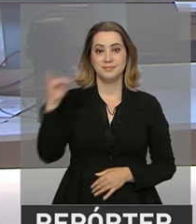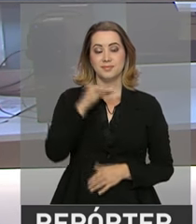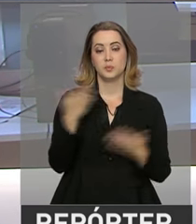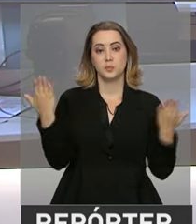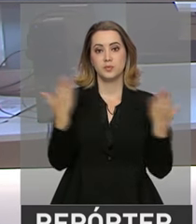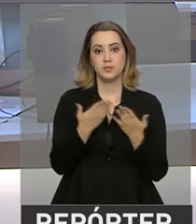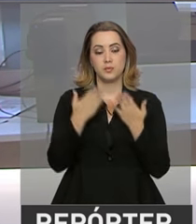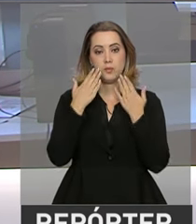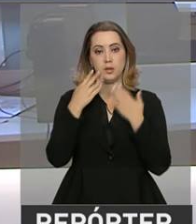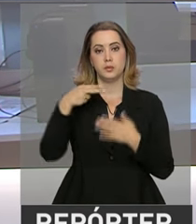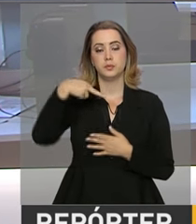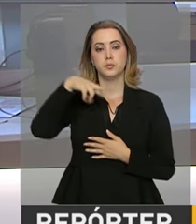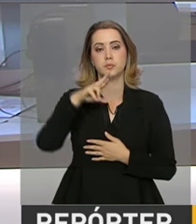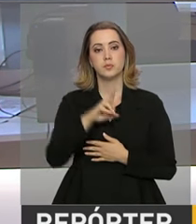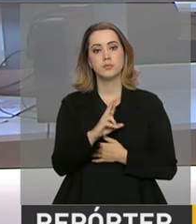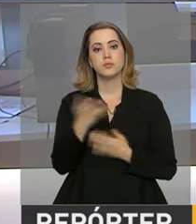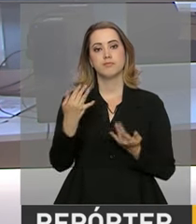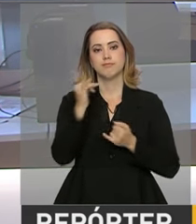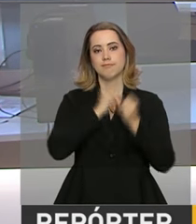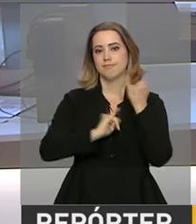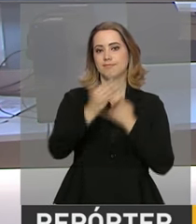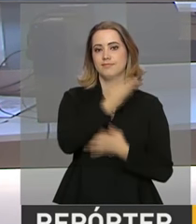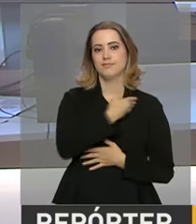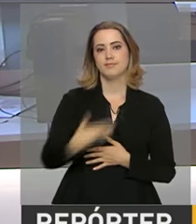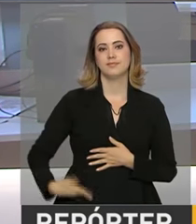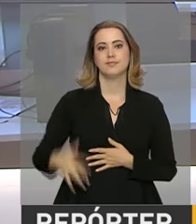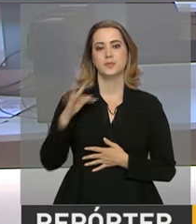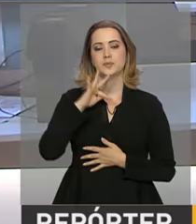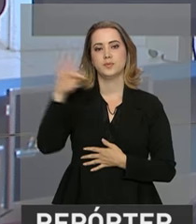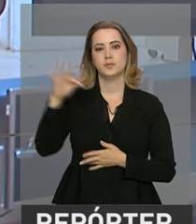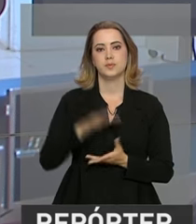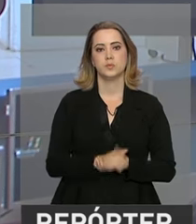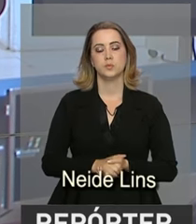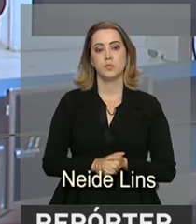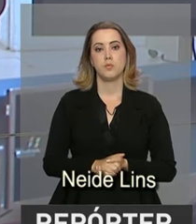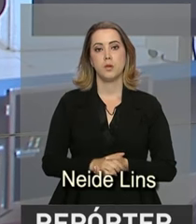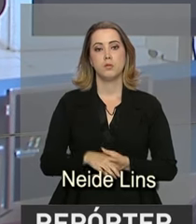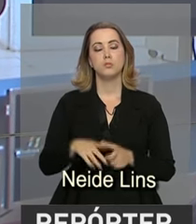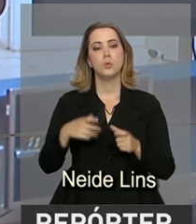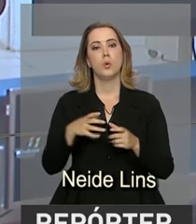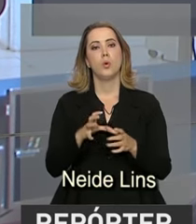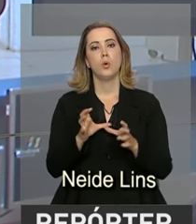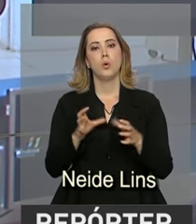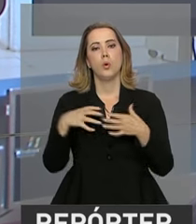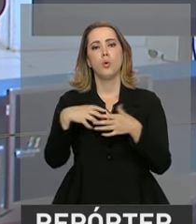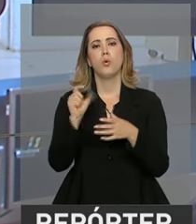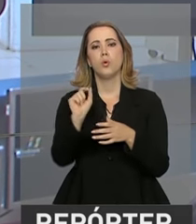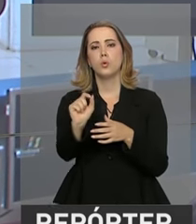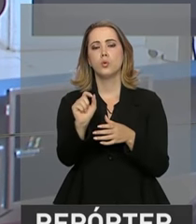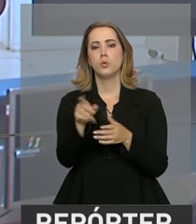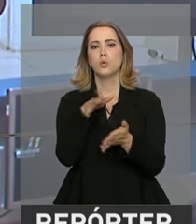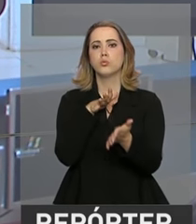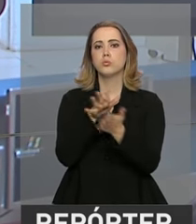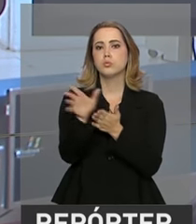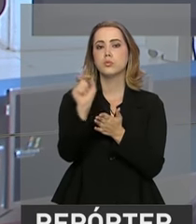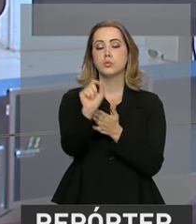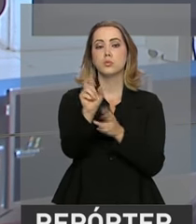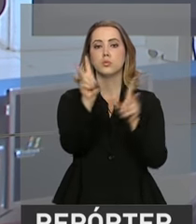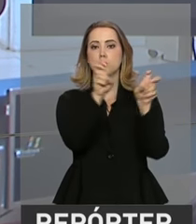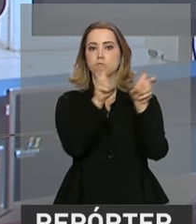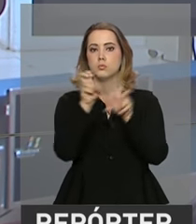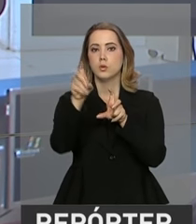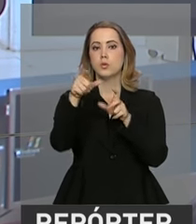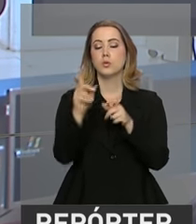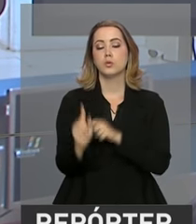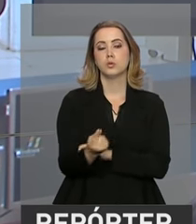Olá, estamos de volta com Repórter NBR, as notícias do governo federal. A situação dos refugiados foi tema do primeiro encontro na